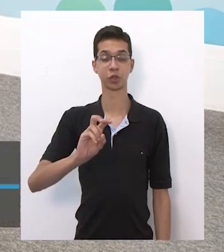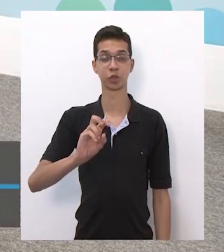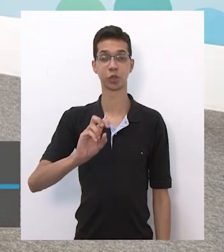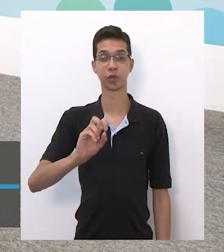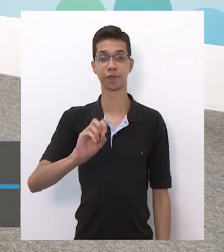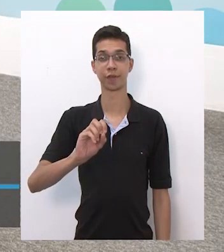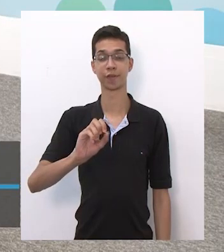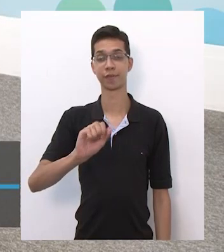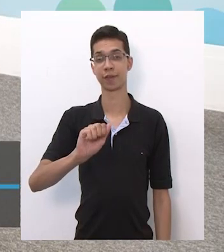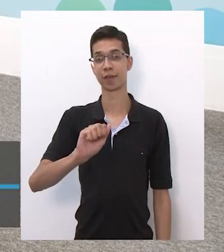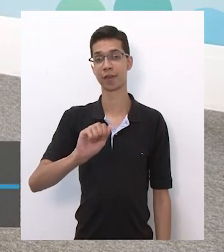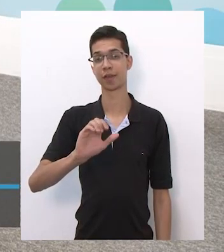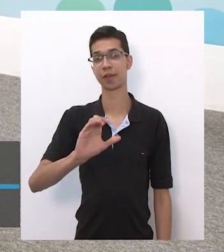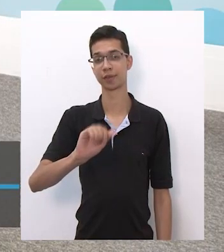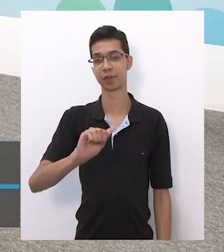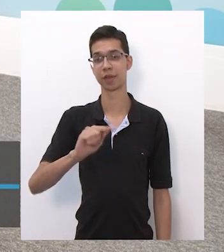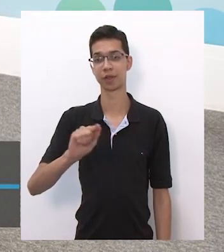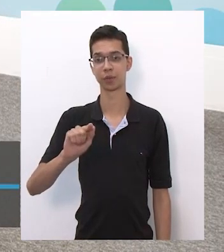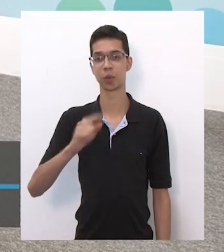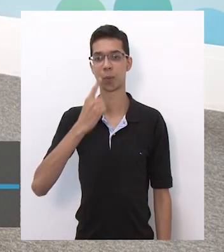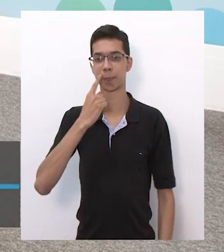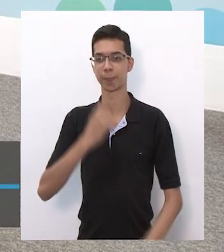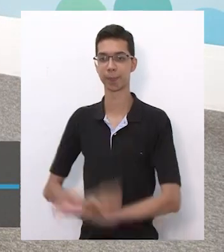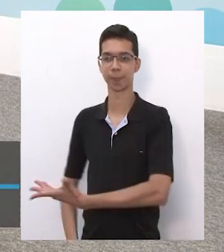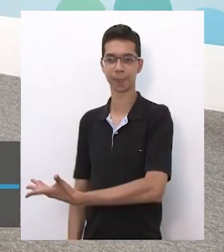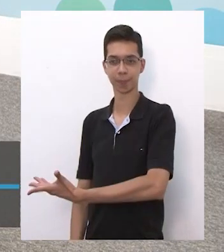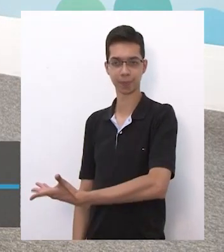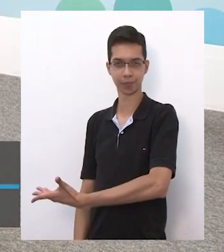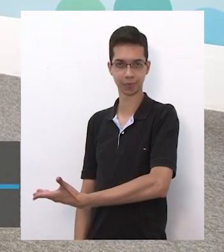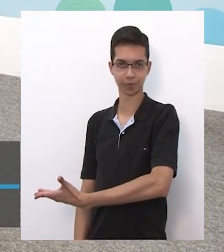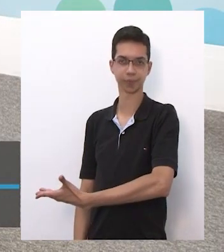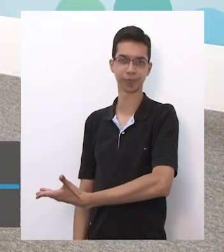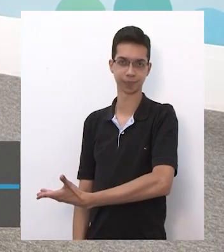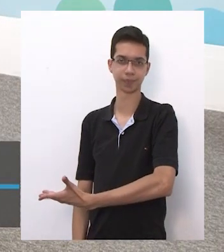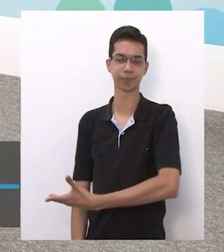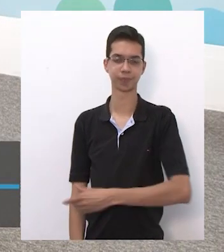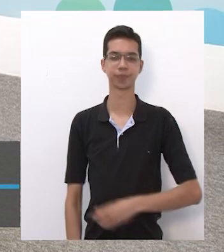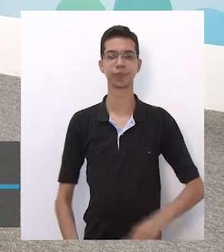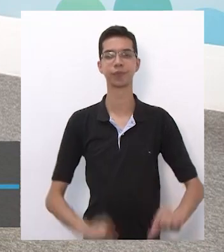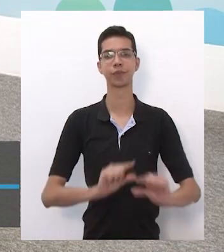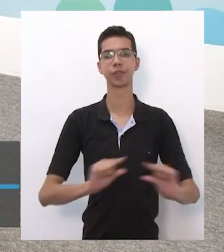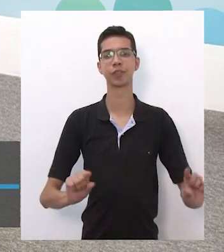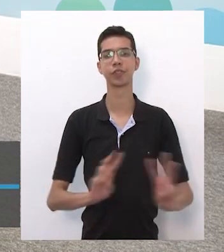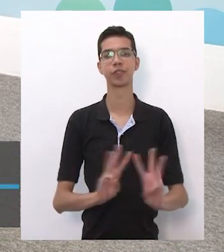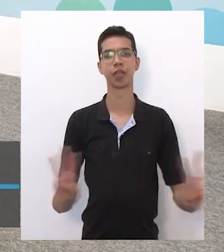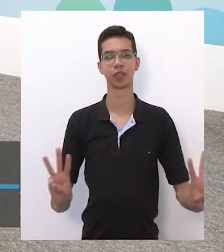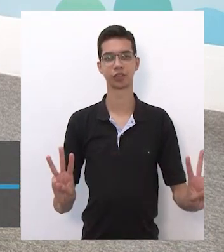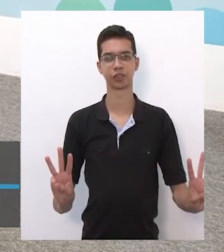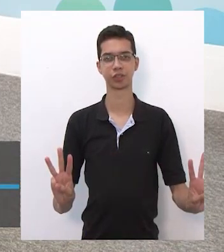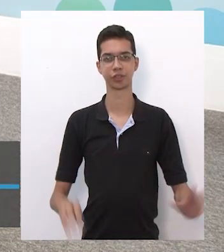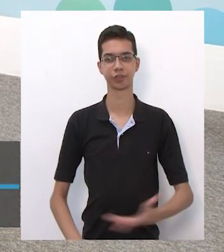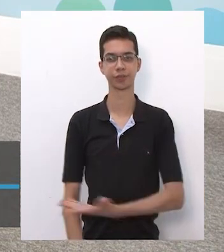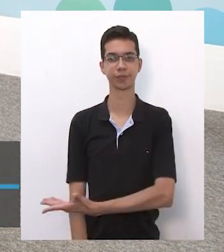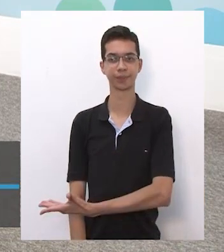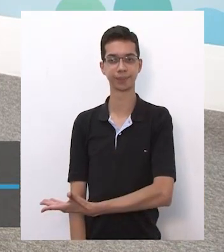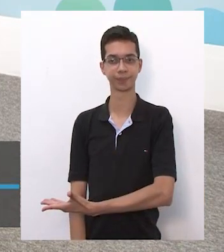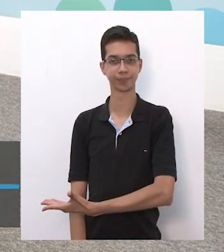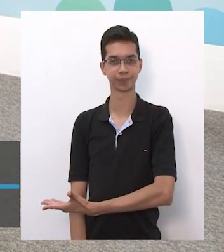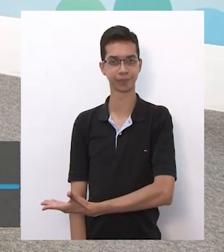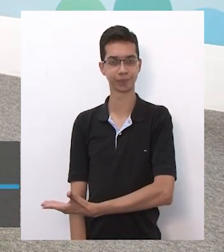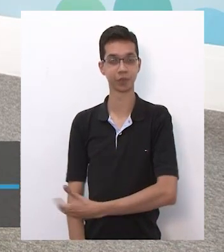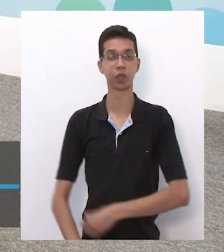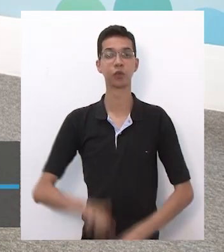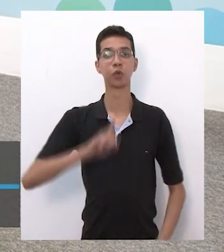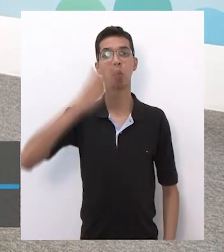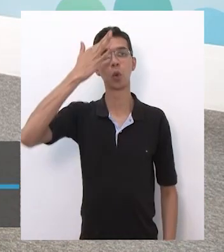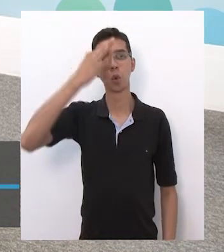www.centrodinovação.sp.gov.br. Então, lá vocês vão ter, além da possibilidade de falar sobre entender um pouquinho mais sobre o nosso centro, né,